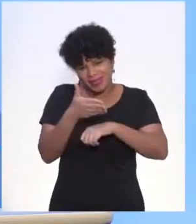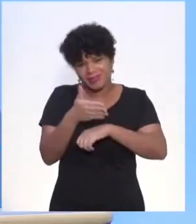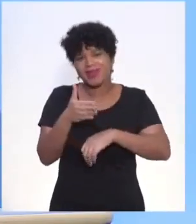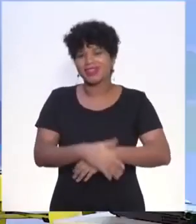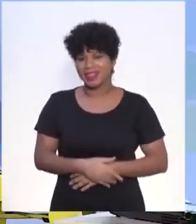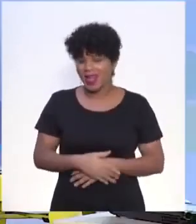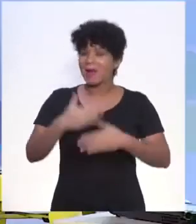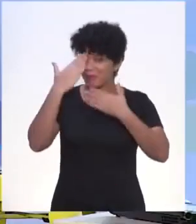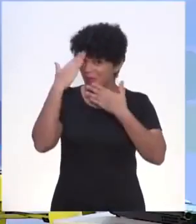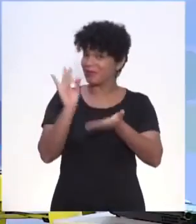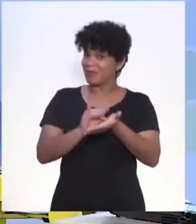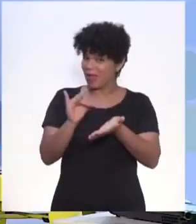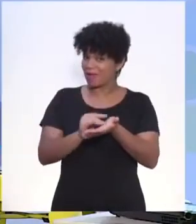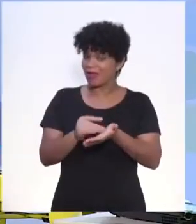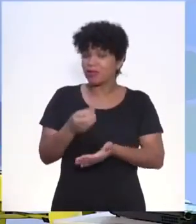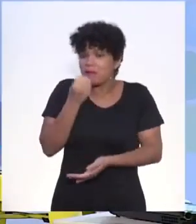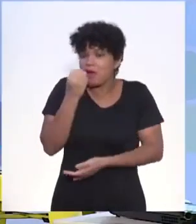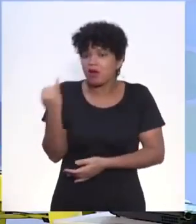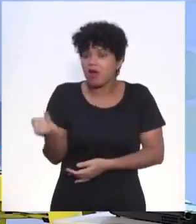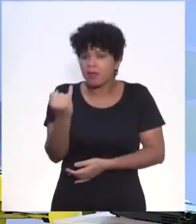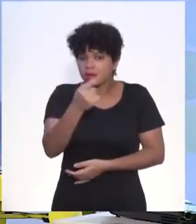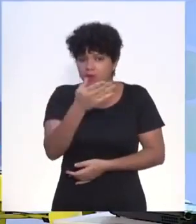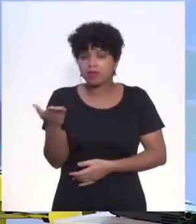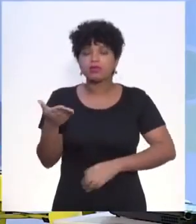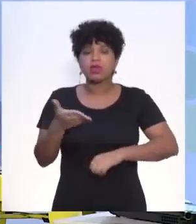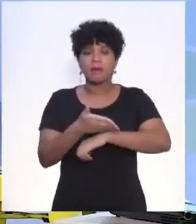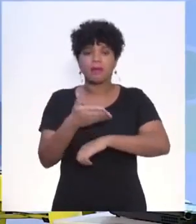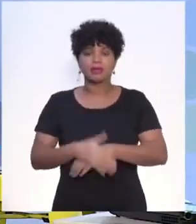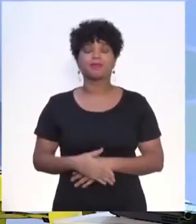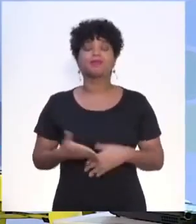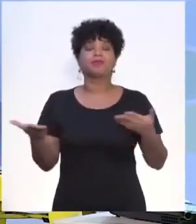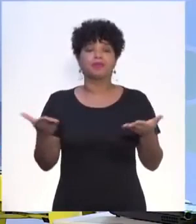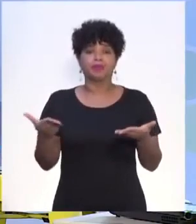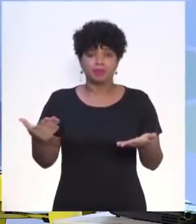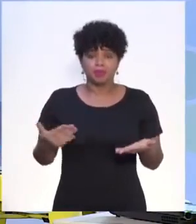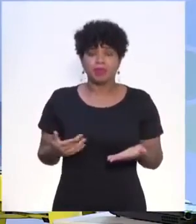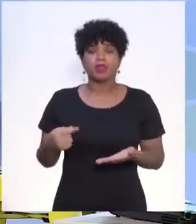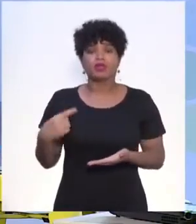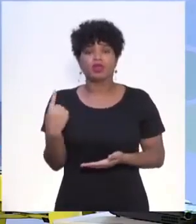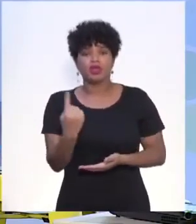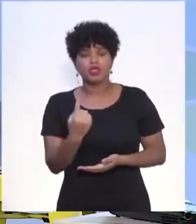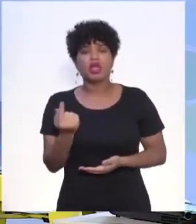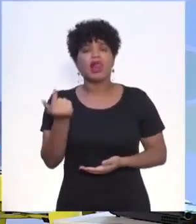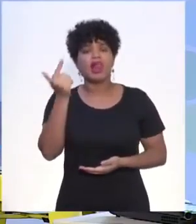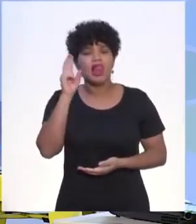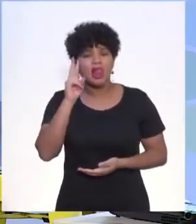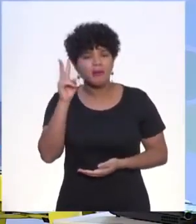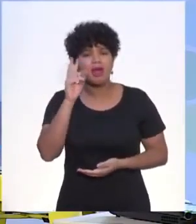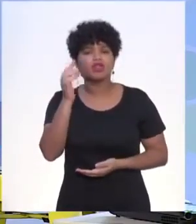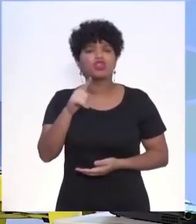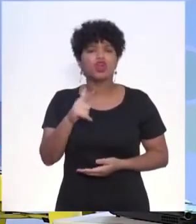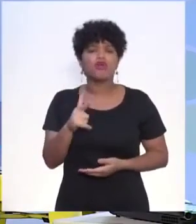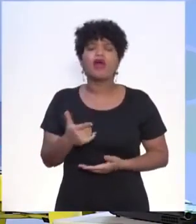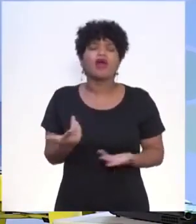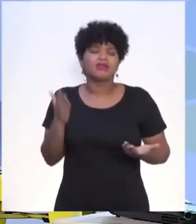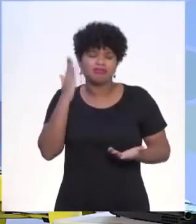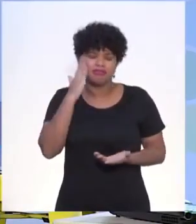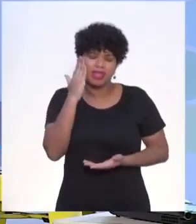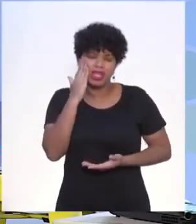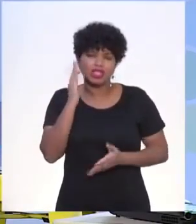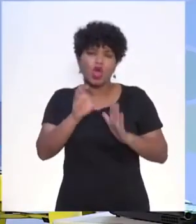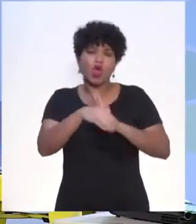mesmo pela participação, extremamente importante, né? Essas primeiras aulas aqui a gente está retomando todos esses conceitos, Sim. eles são bastante simples, como vocês